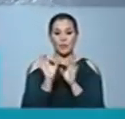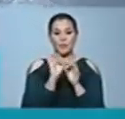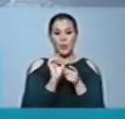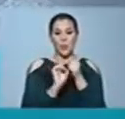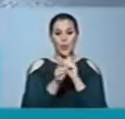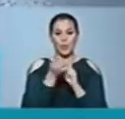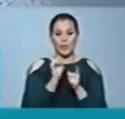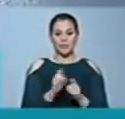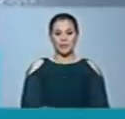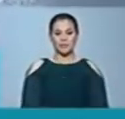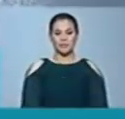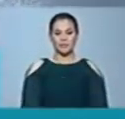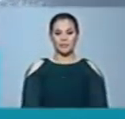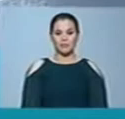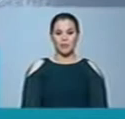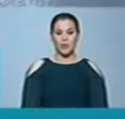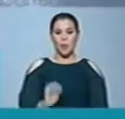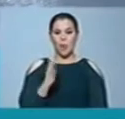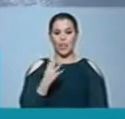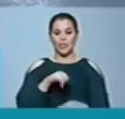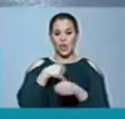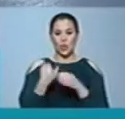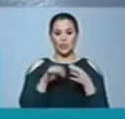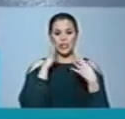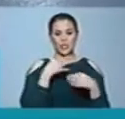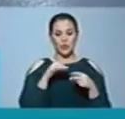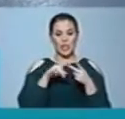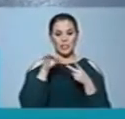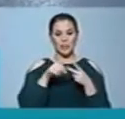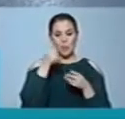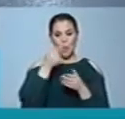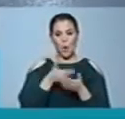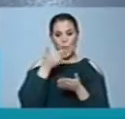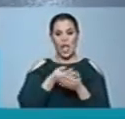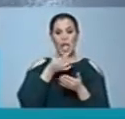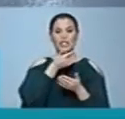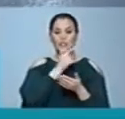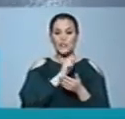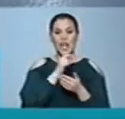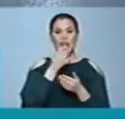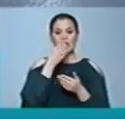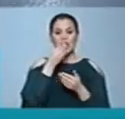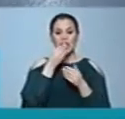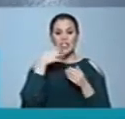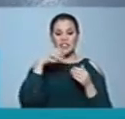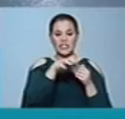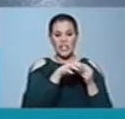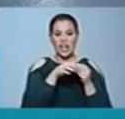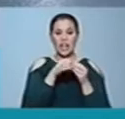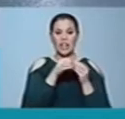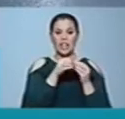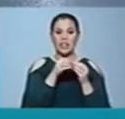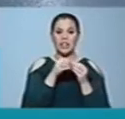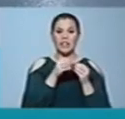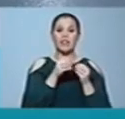lugar de quatro óculos naturais vamos necessitar também de uma mulher que fez a fino e três mensagens bravos mofo cortados em cubinhos